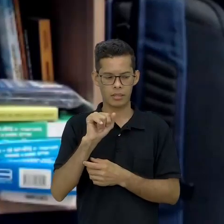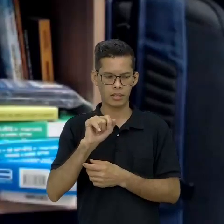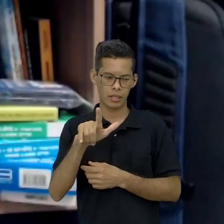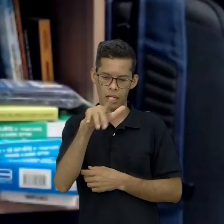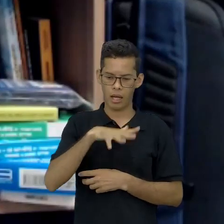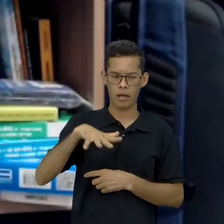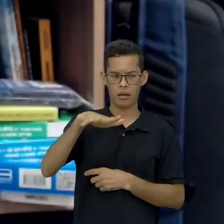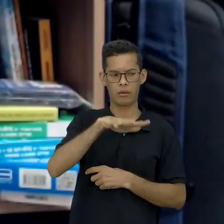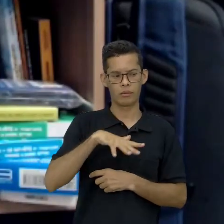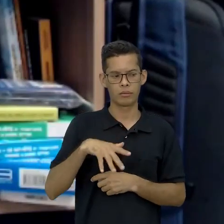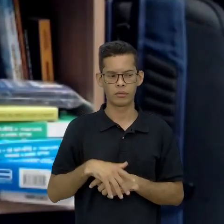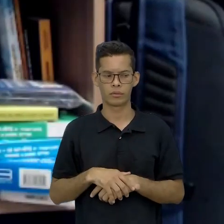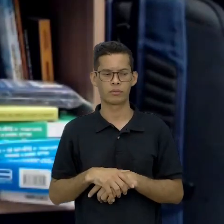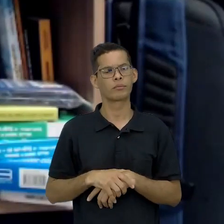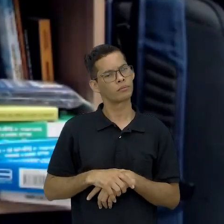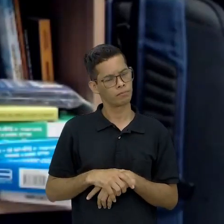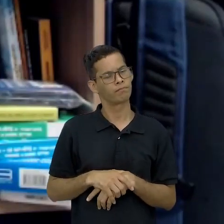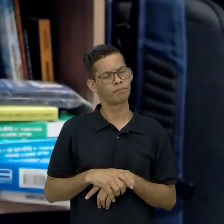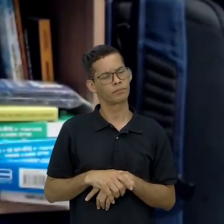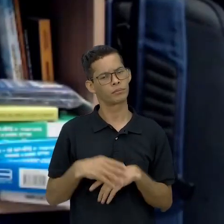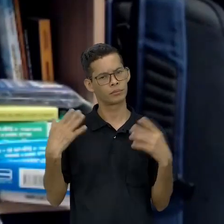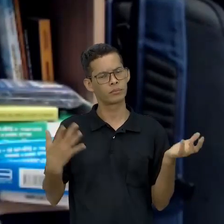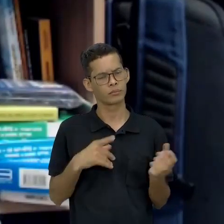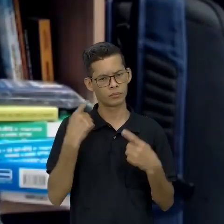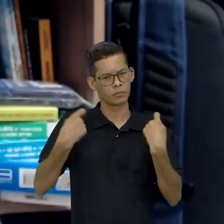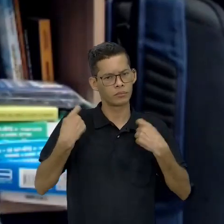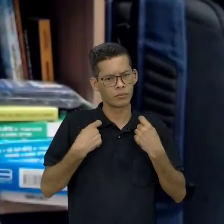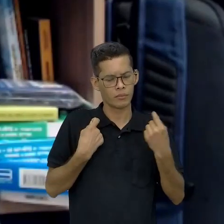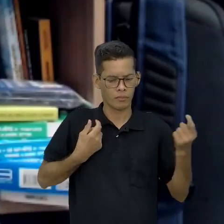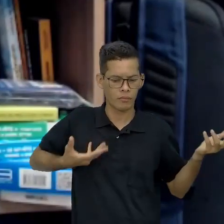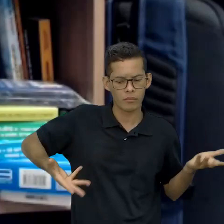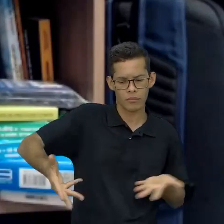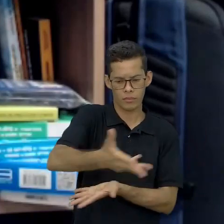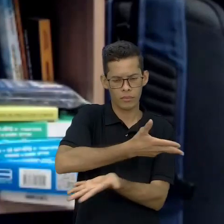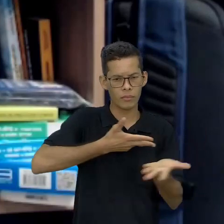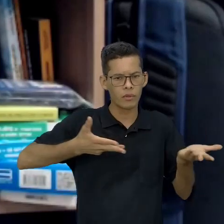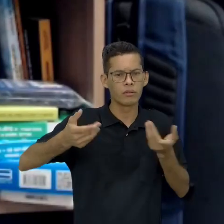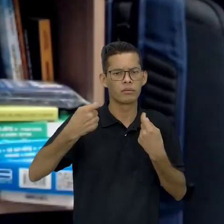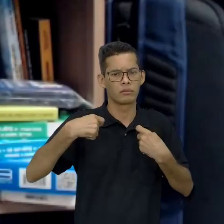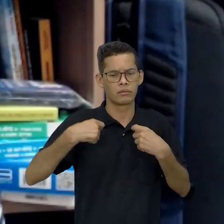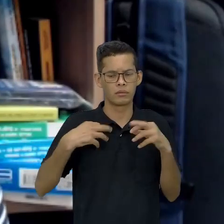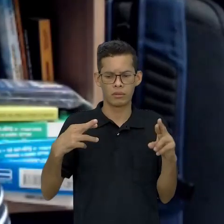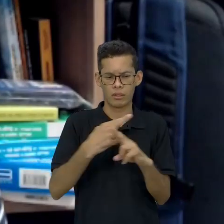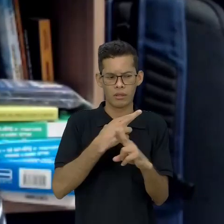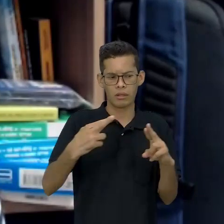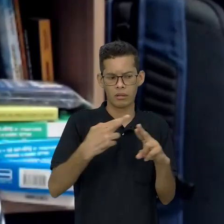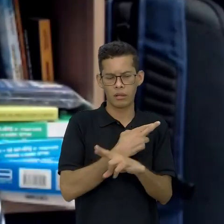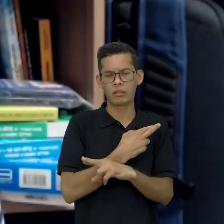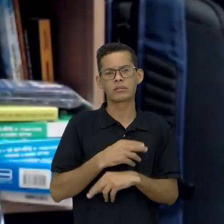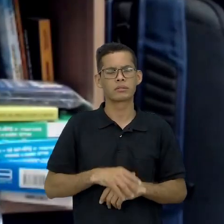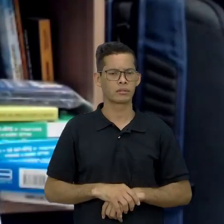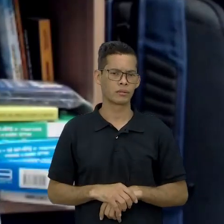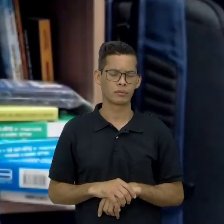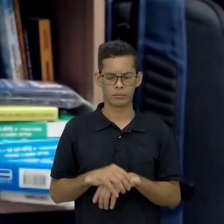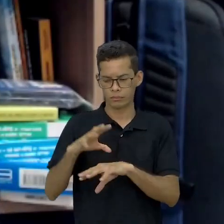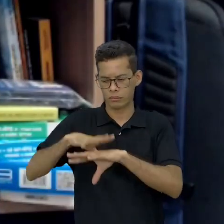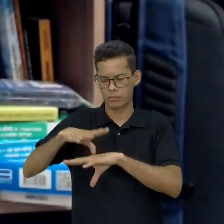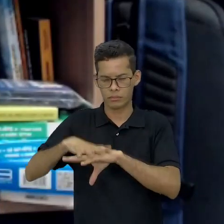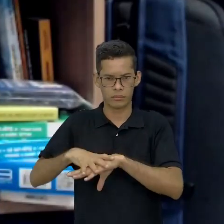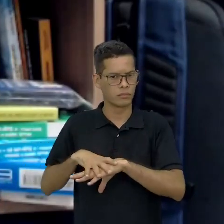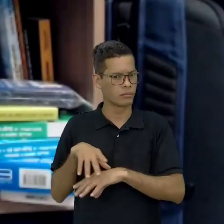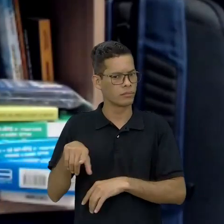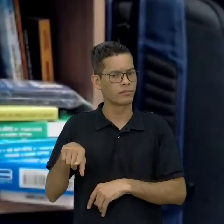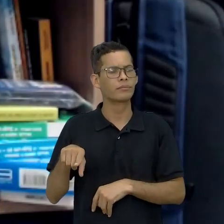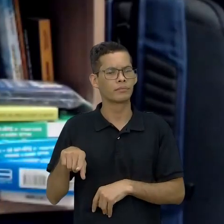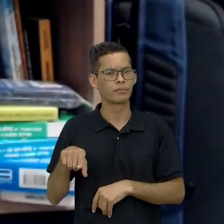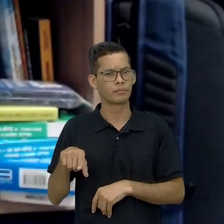há necessidade, né, de uma interação e uma relação com a disciplina de matemática, né?